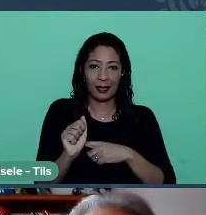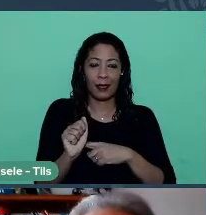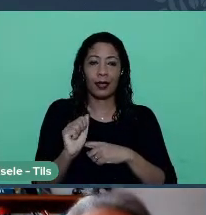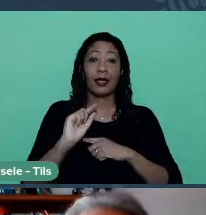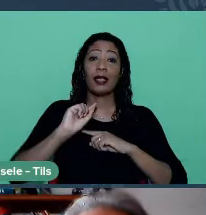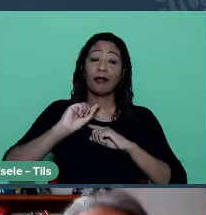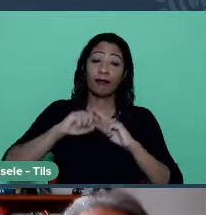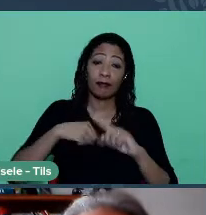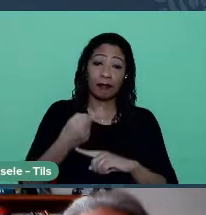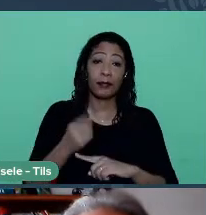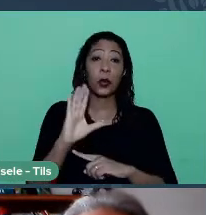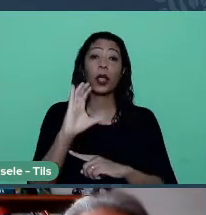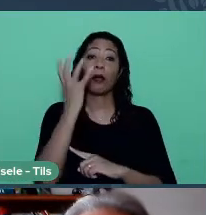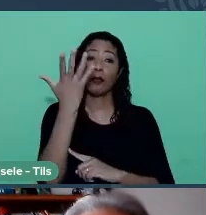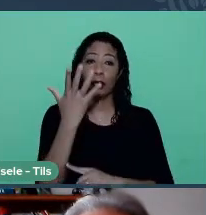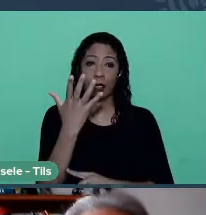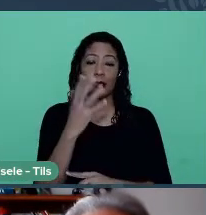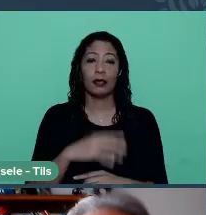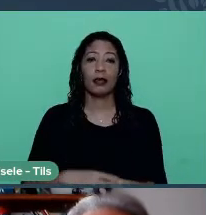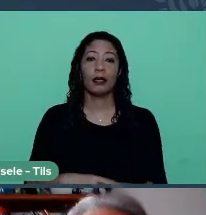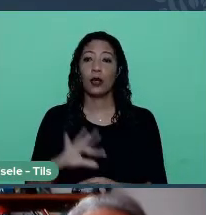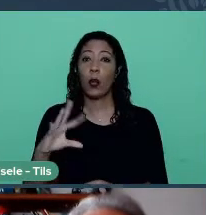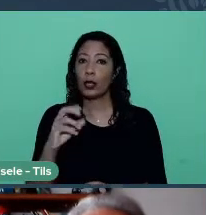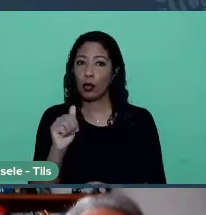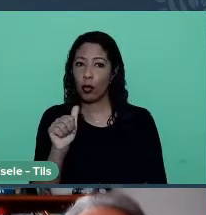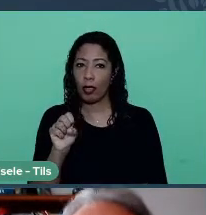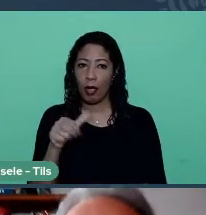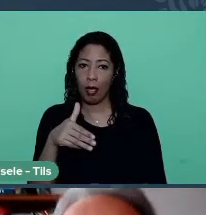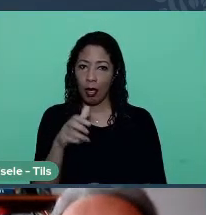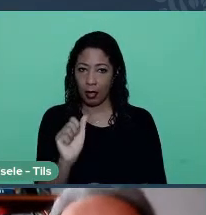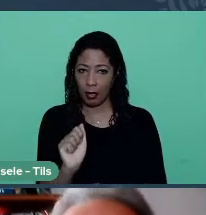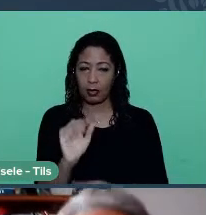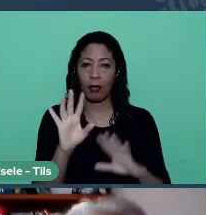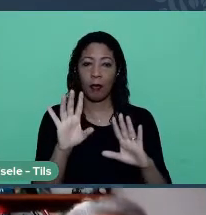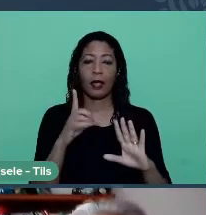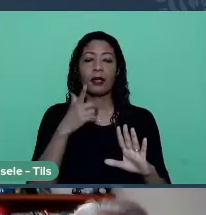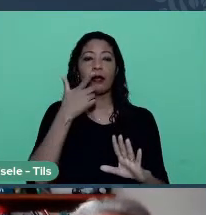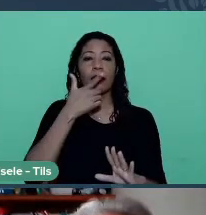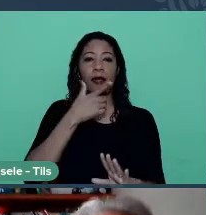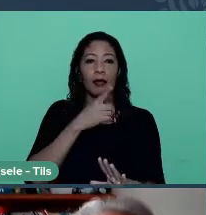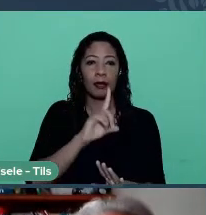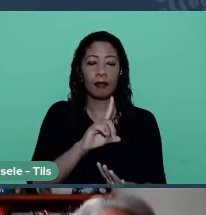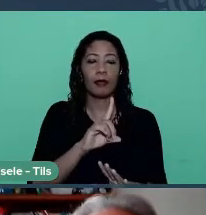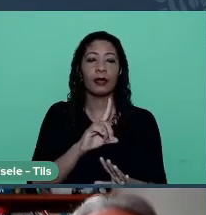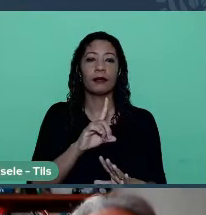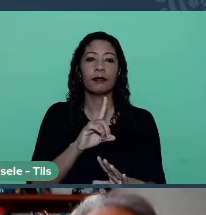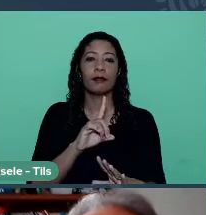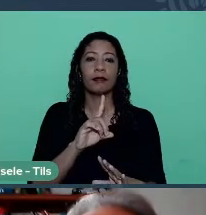sua maioria, não são todas as asmas assim, eles vão produzir essas células